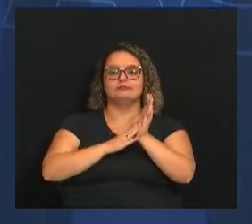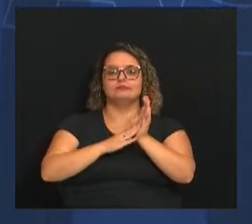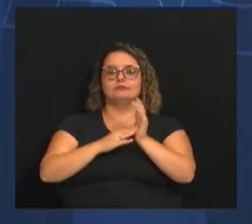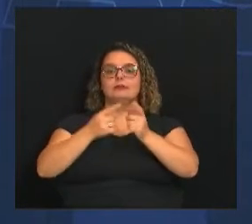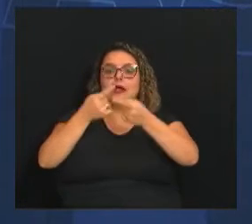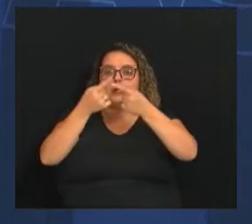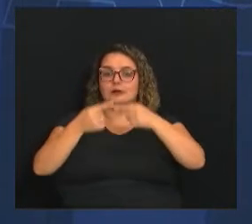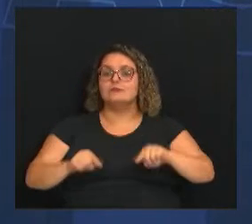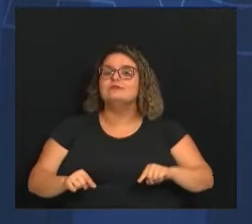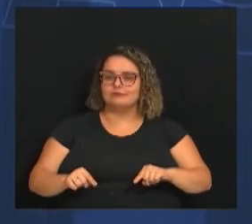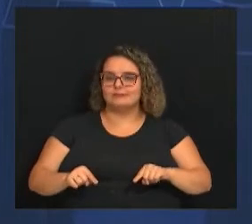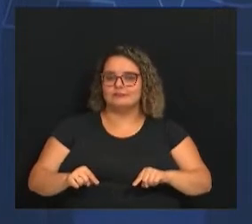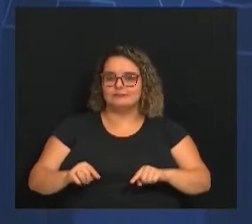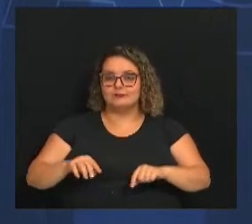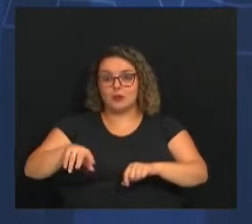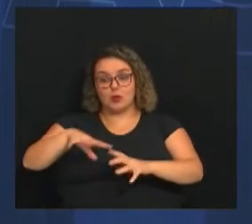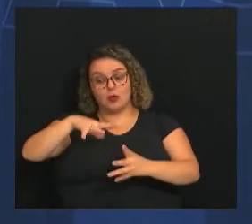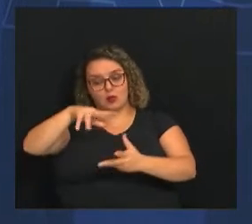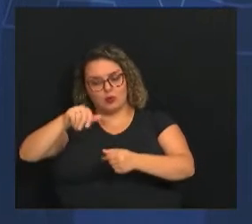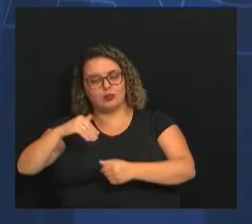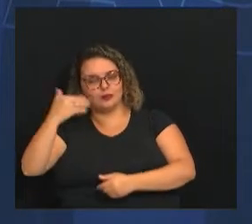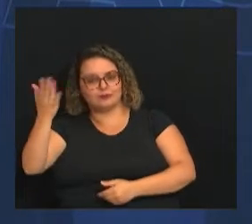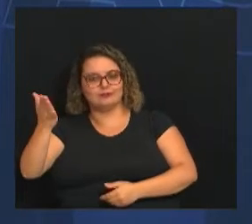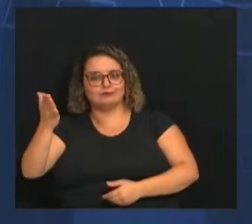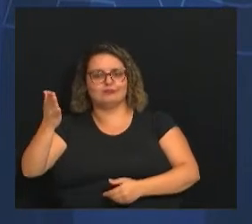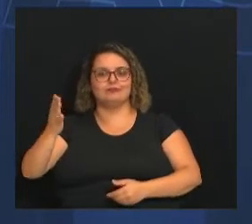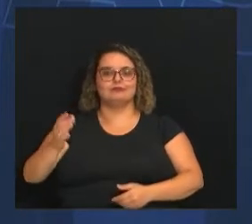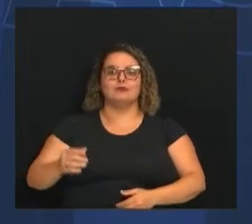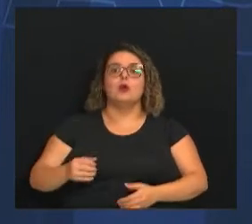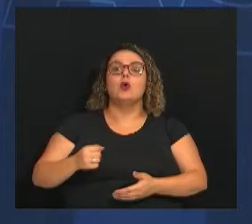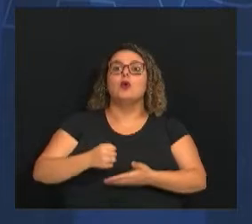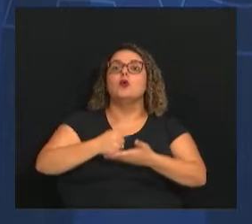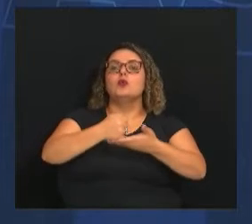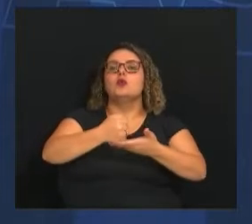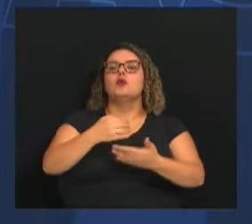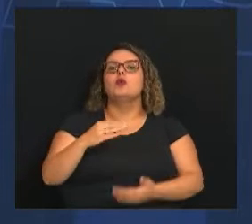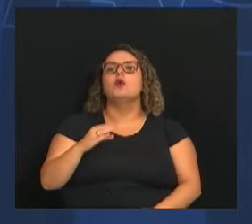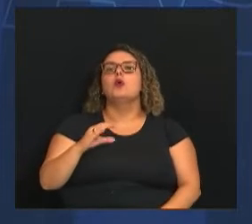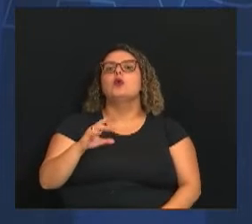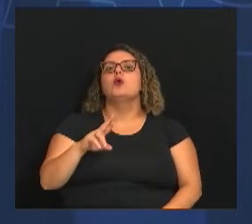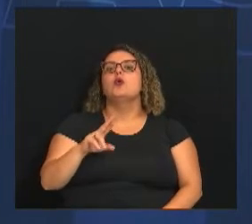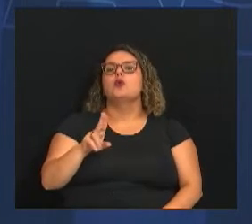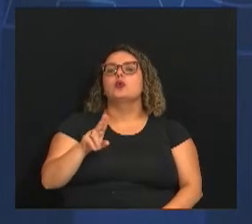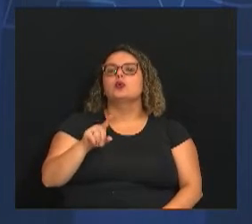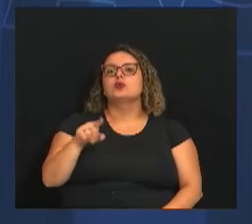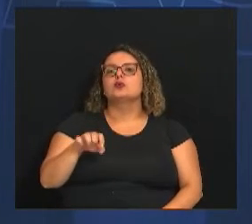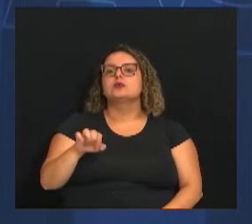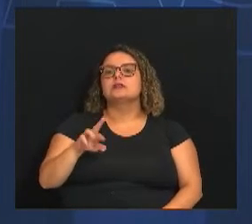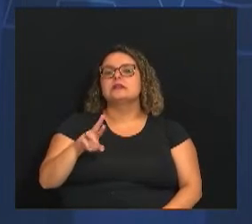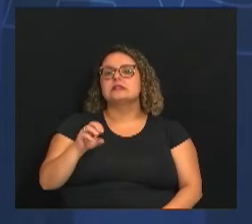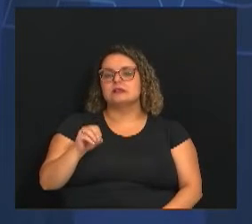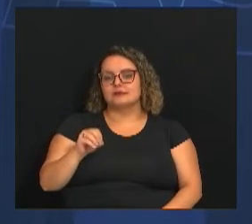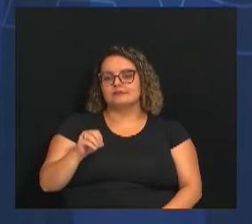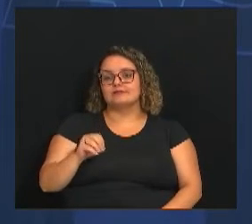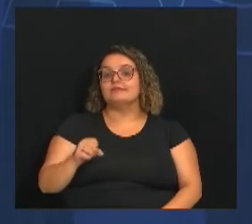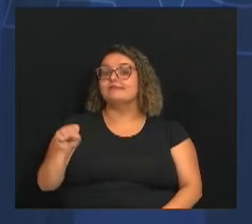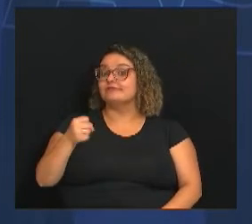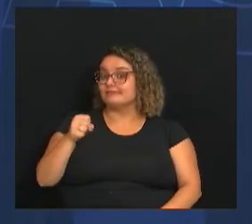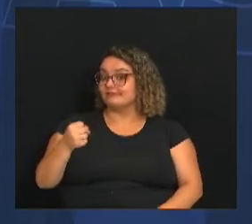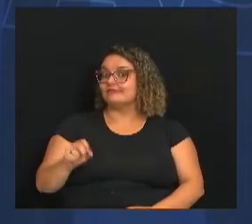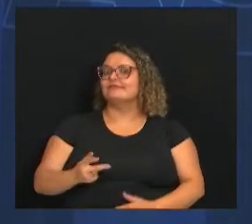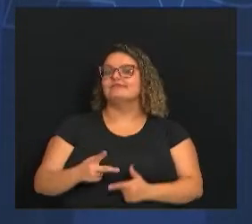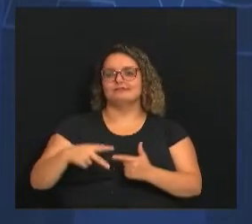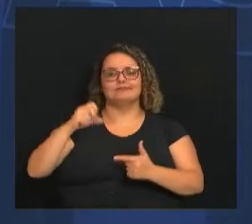torneio internacional. O título ficou com o Cruzeiro, campeão pela 8ª vez, e que vai disputar agora